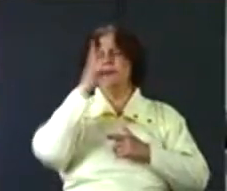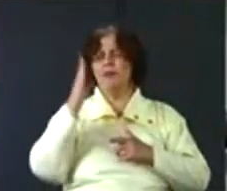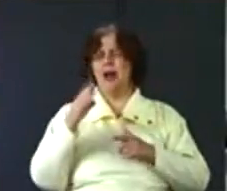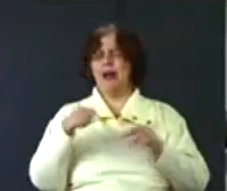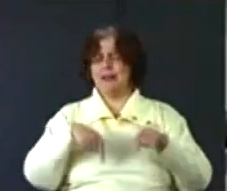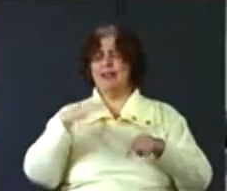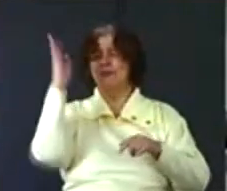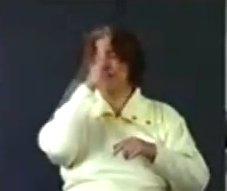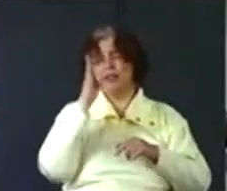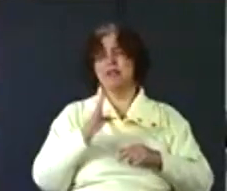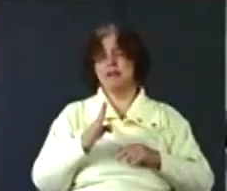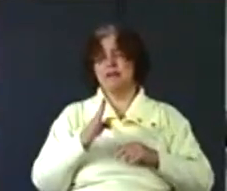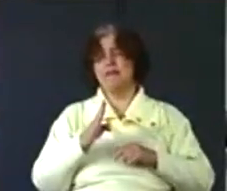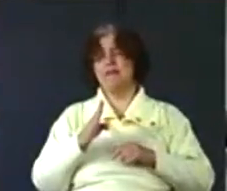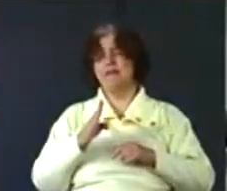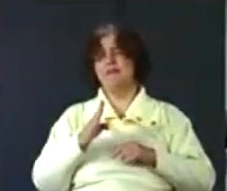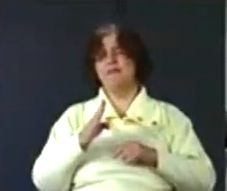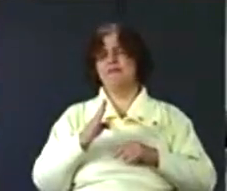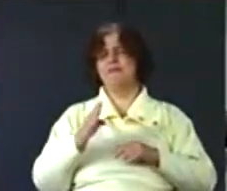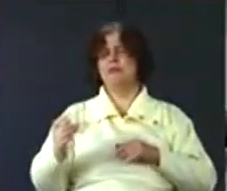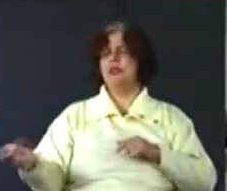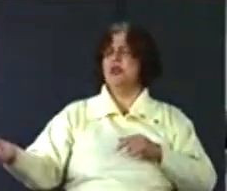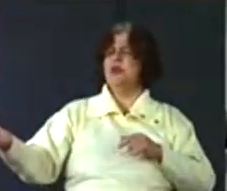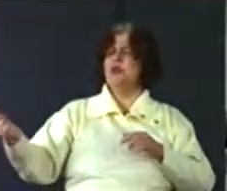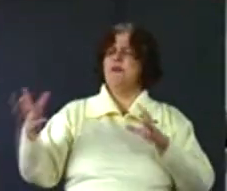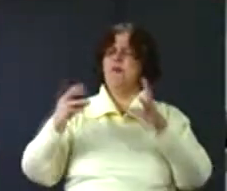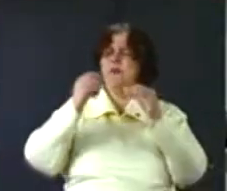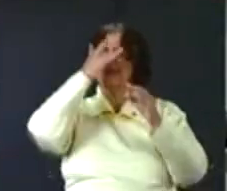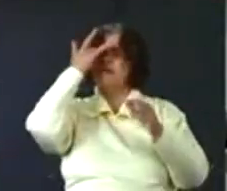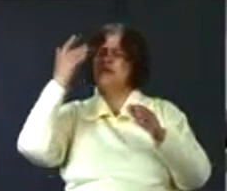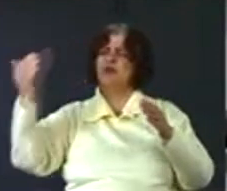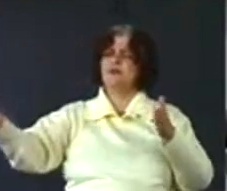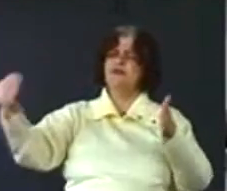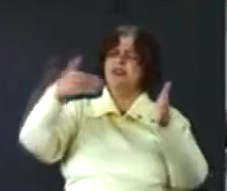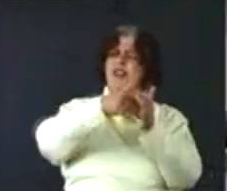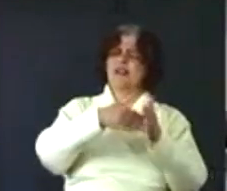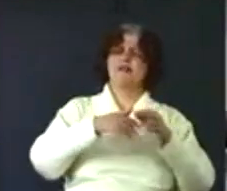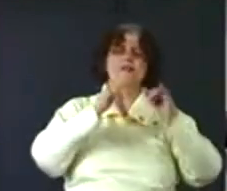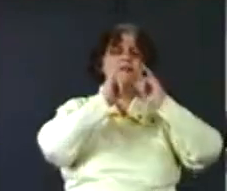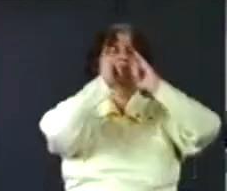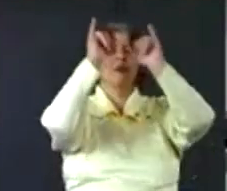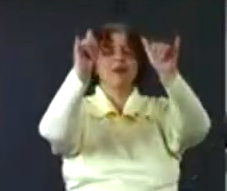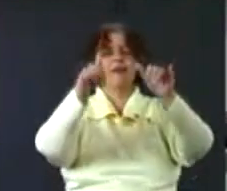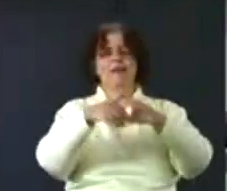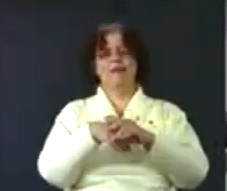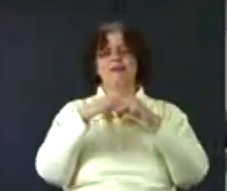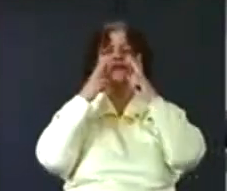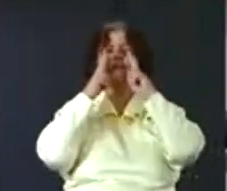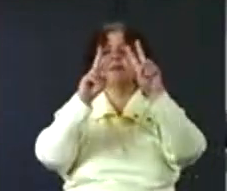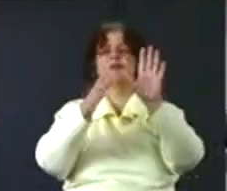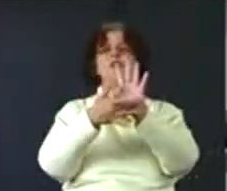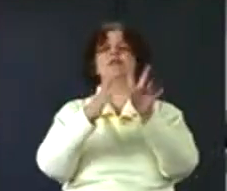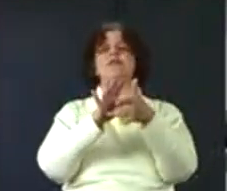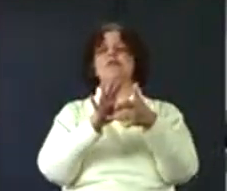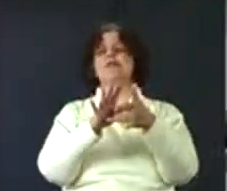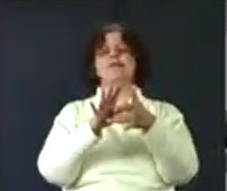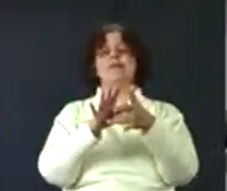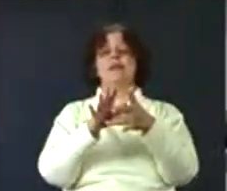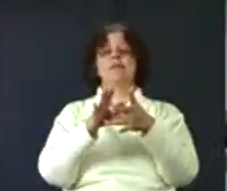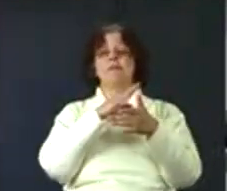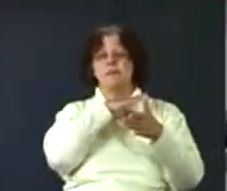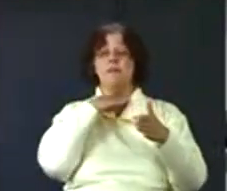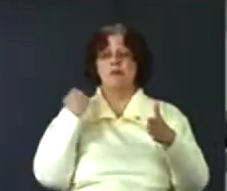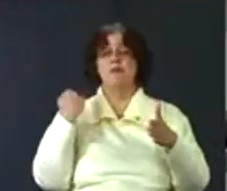pregado aqui, muitos irmãos vieram aqui, morreram no nosso solo, por causa do testemunho desse Evangelho. E hoje, ó Deus, estamos aqui com